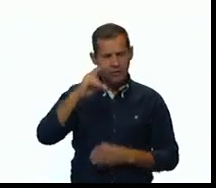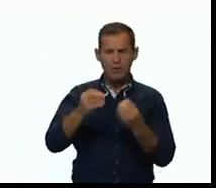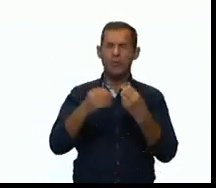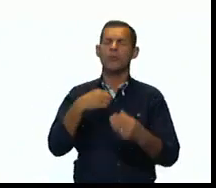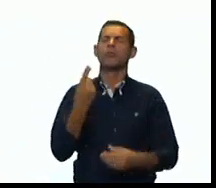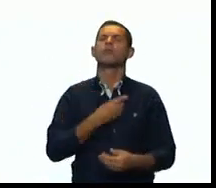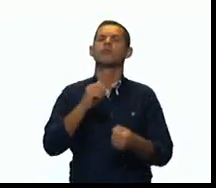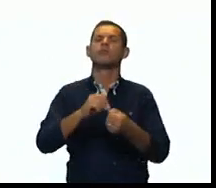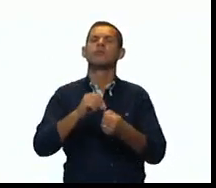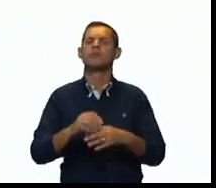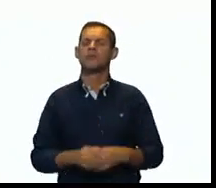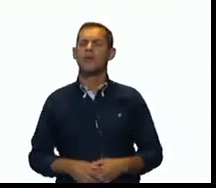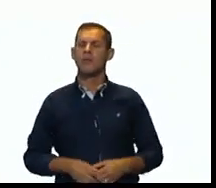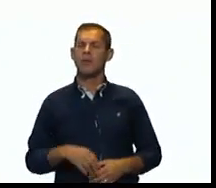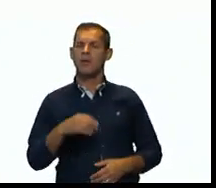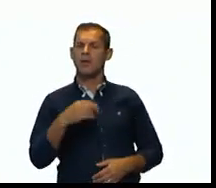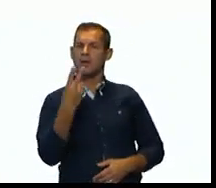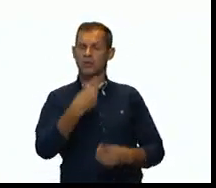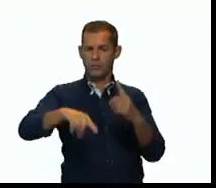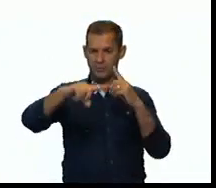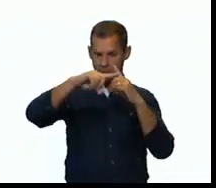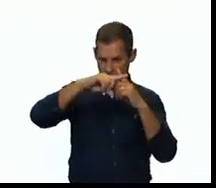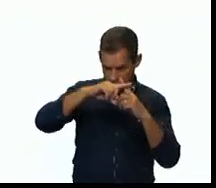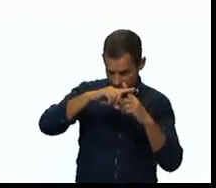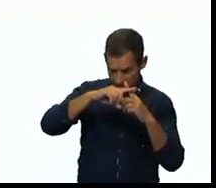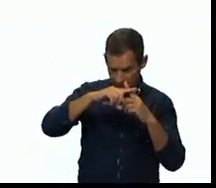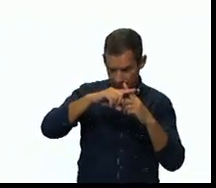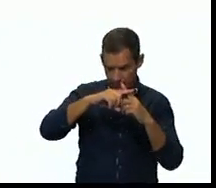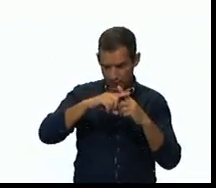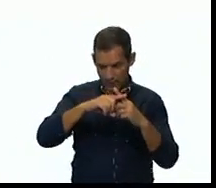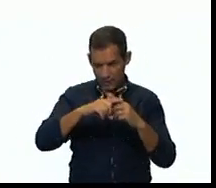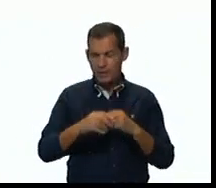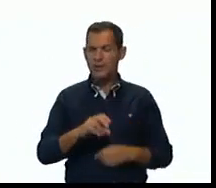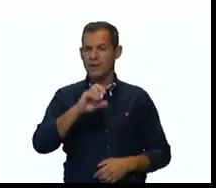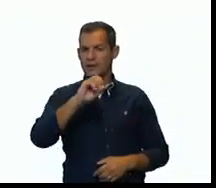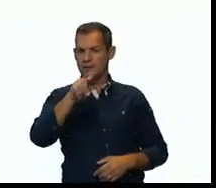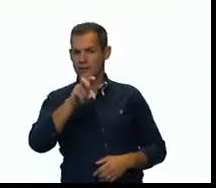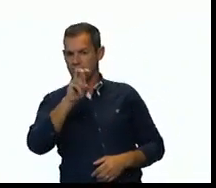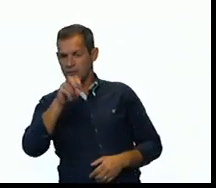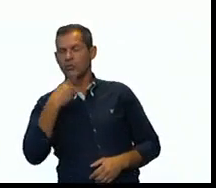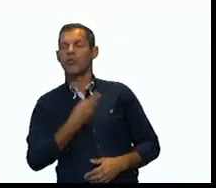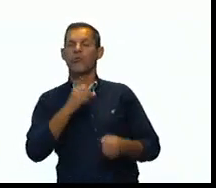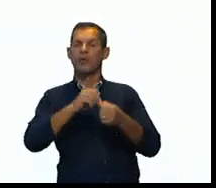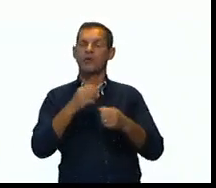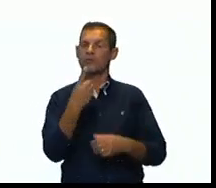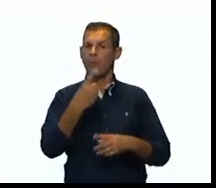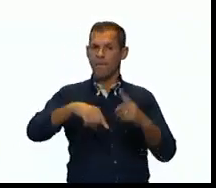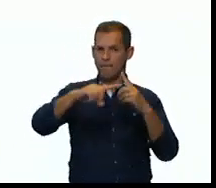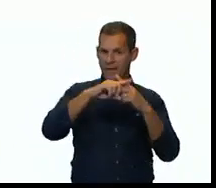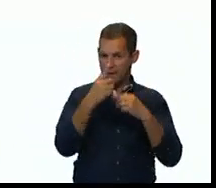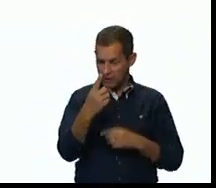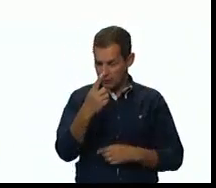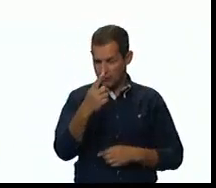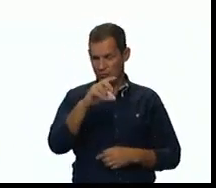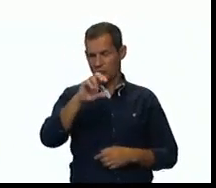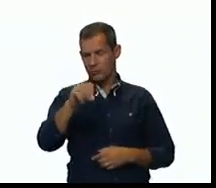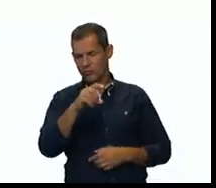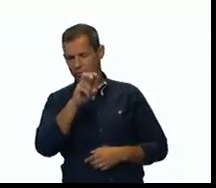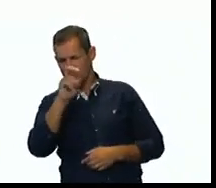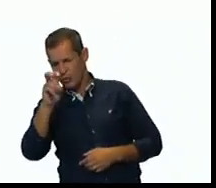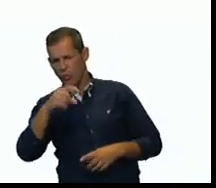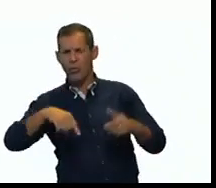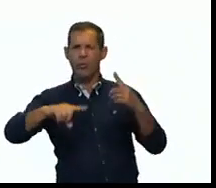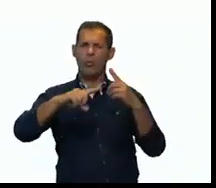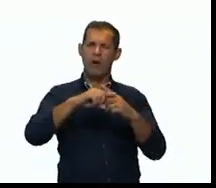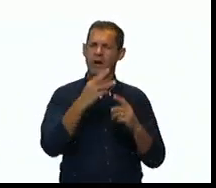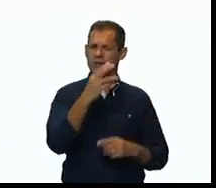gente faz 2 mais meio. Como que a gente faz 1 mais 1 meio ou 3